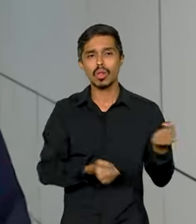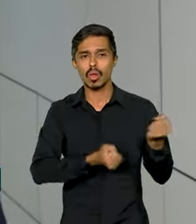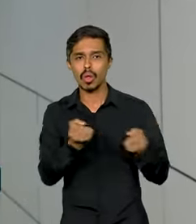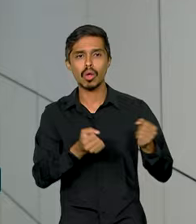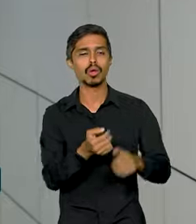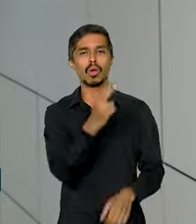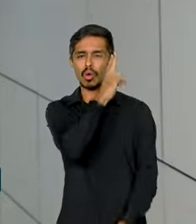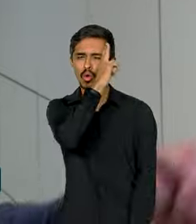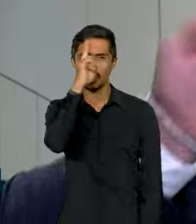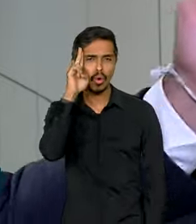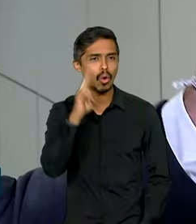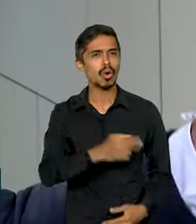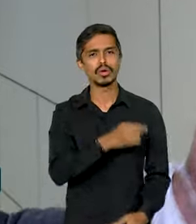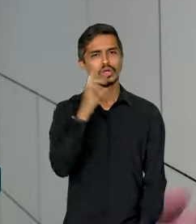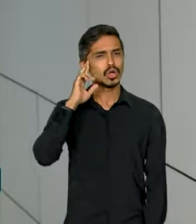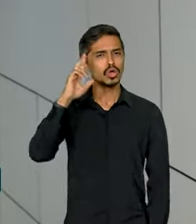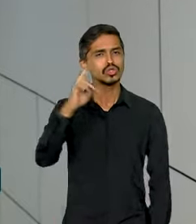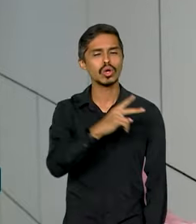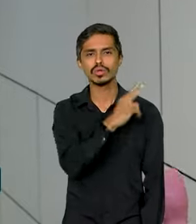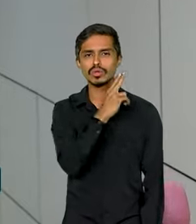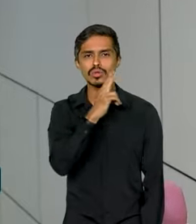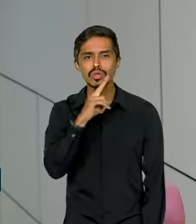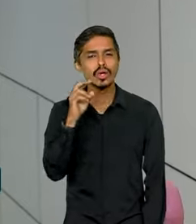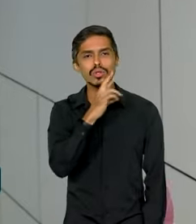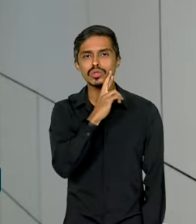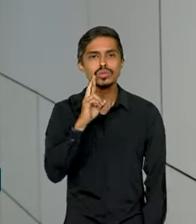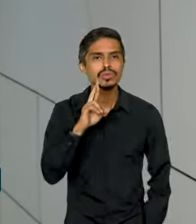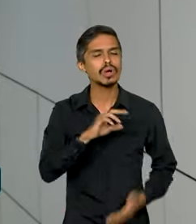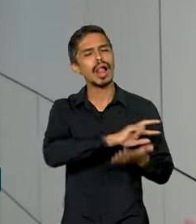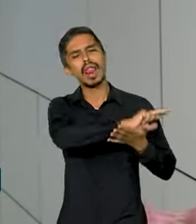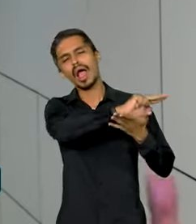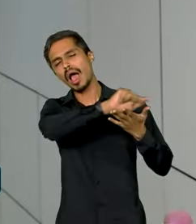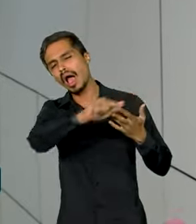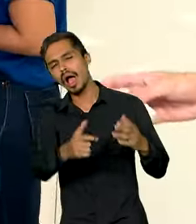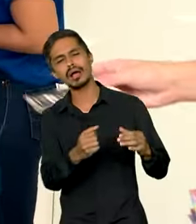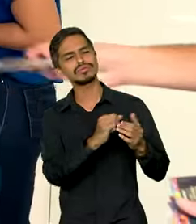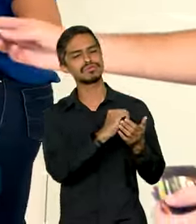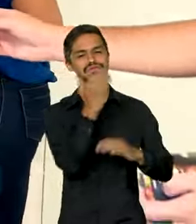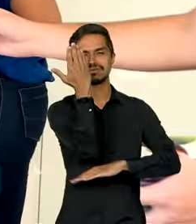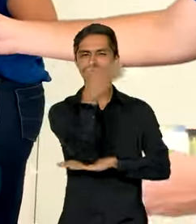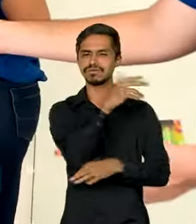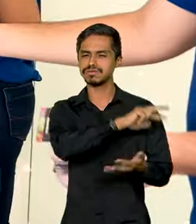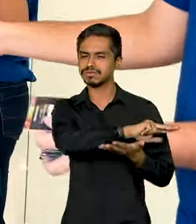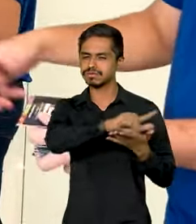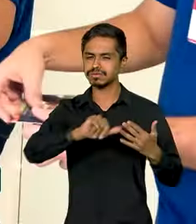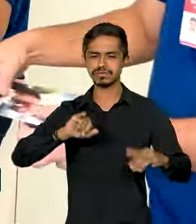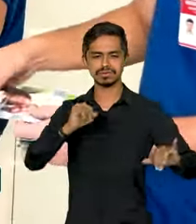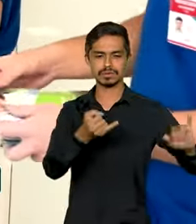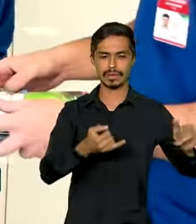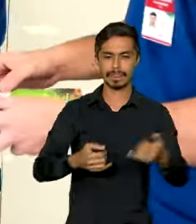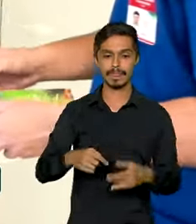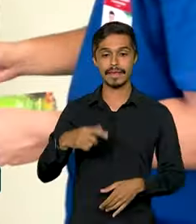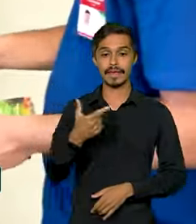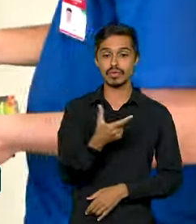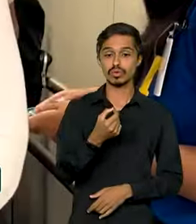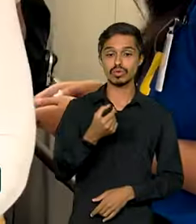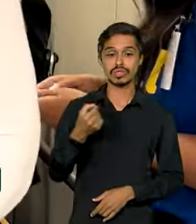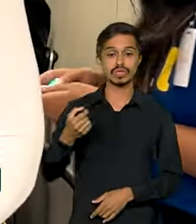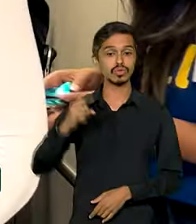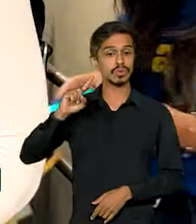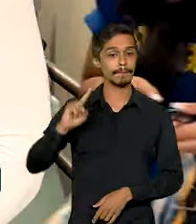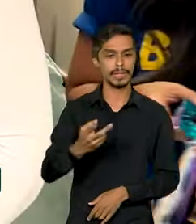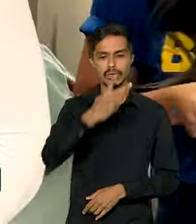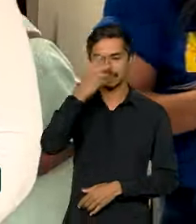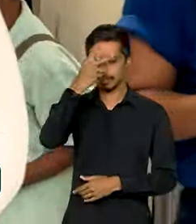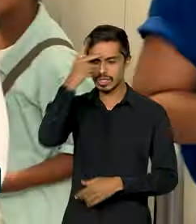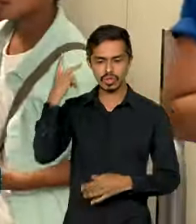garçom, é o dono do restaurante, é o dono do hotel. É uma cadeia muito democrática, é uma cadeia ampla. Este ano, mais de 200 mil turistas